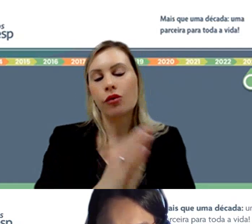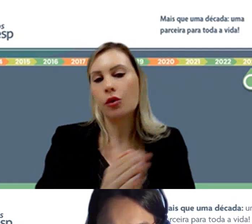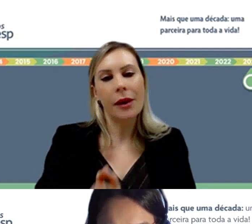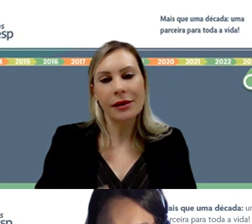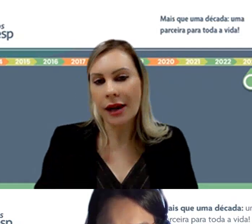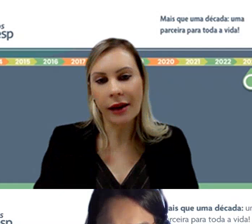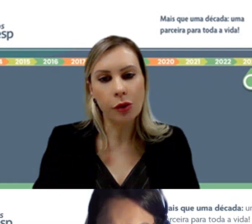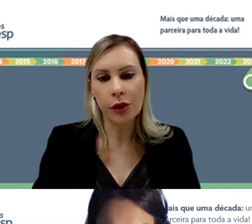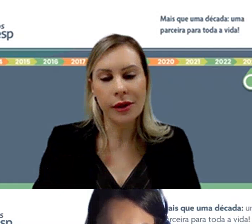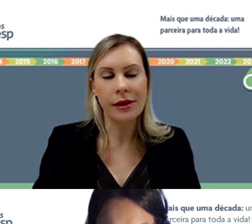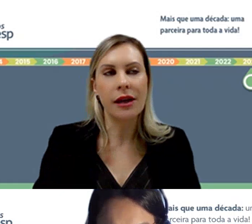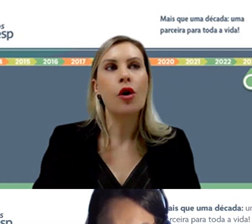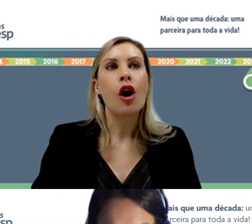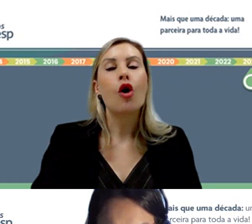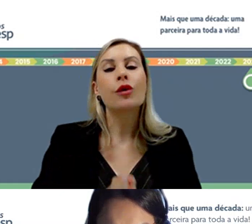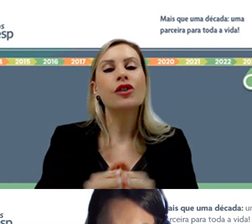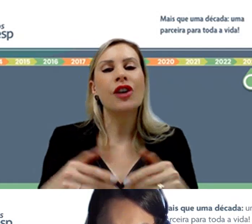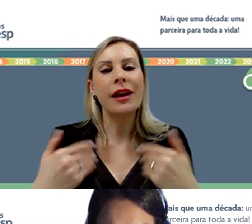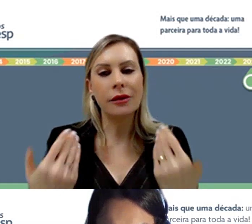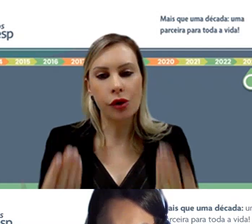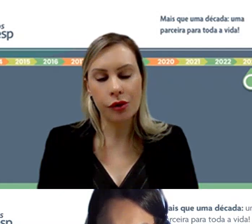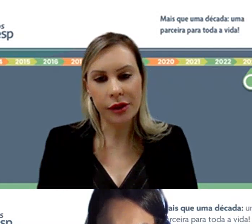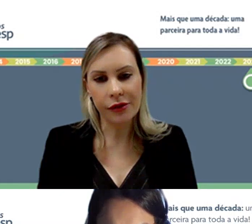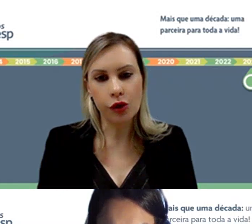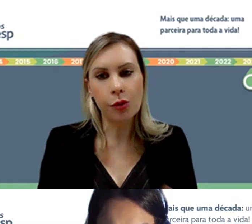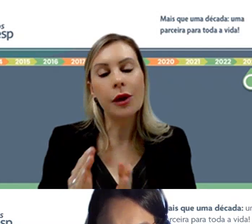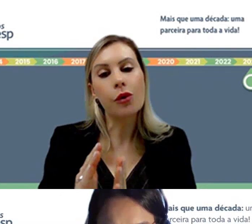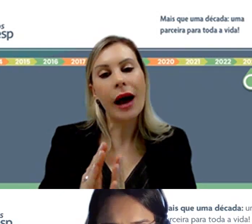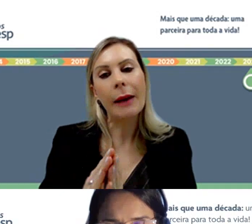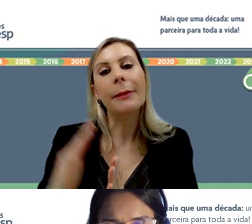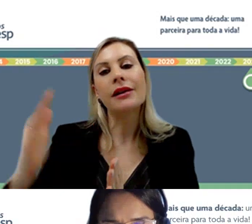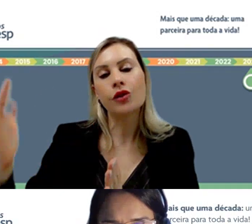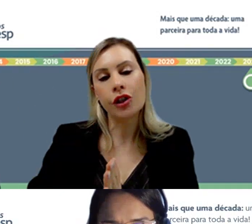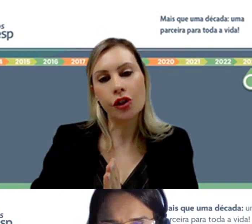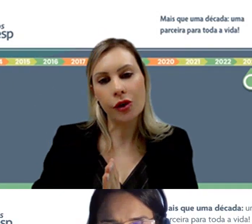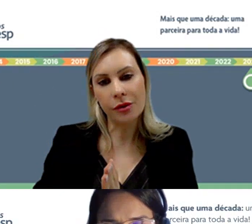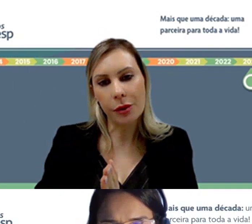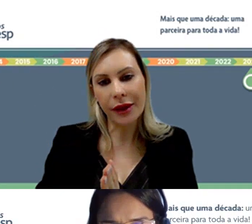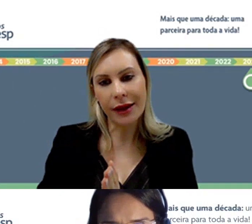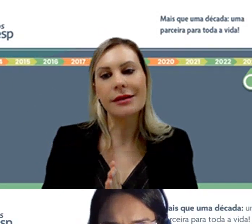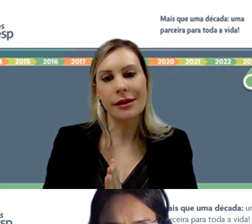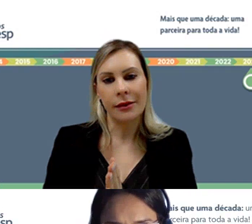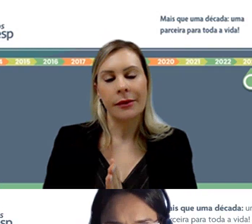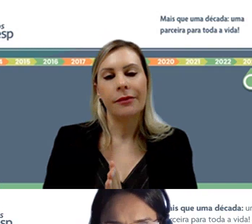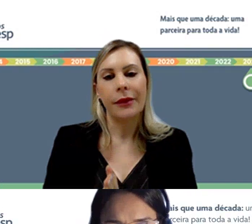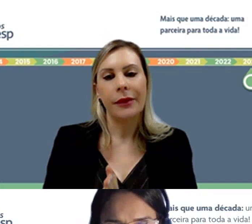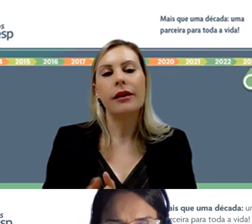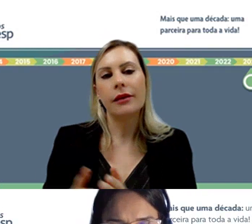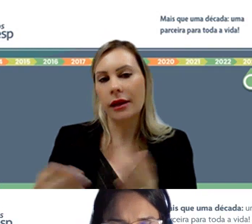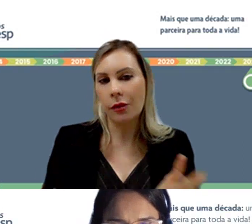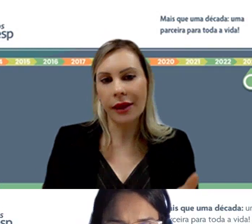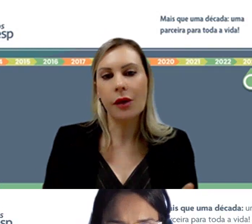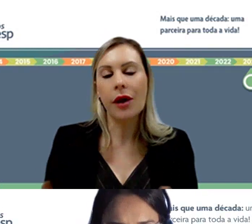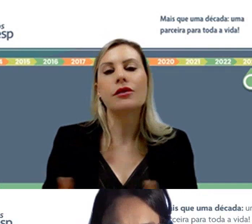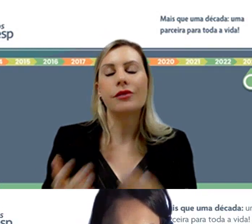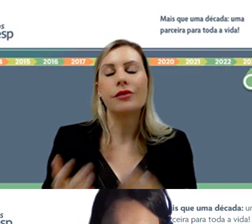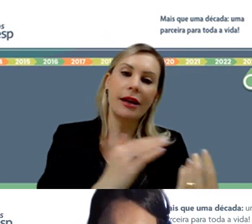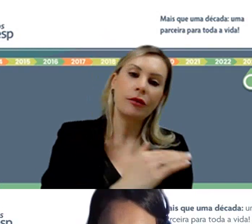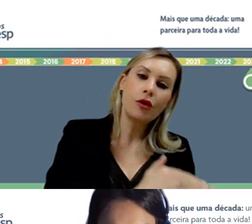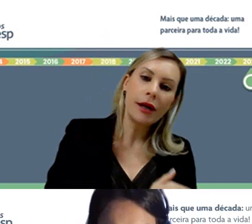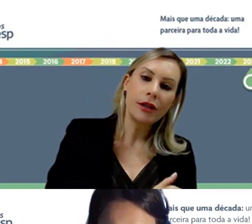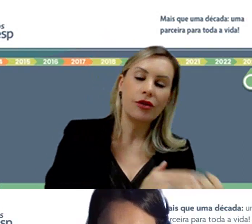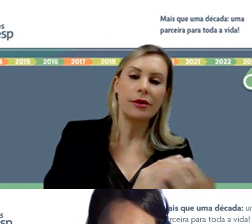regime no ano passado, por exemplo, ou que já entrou no serviço público a partir de 2013, né? Que não é teu